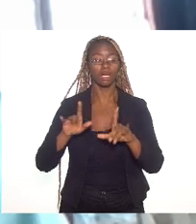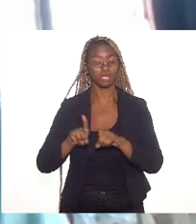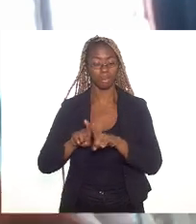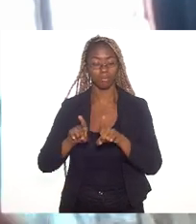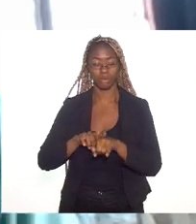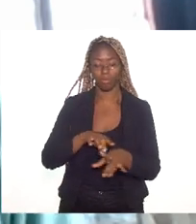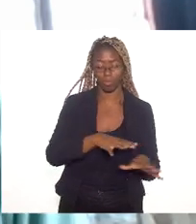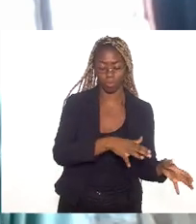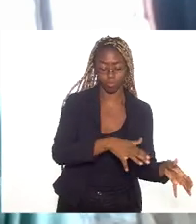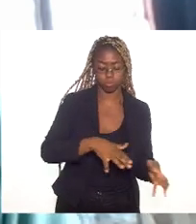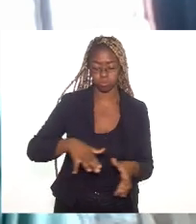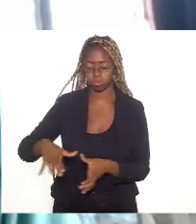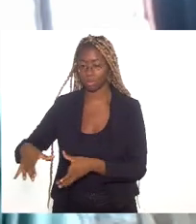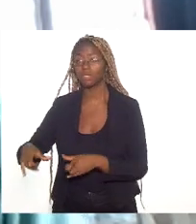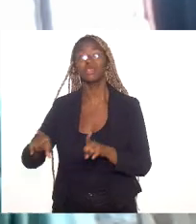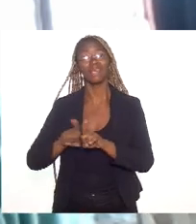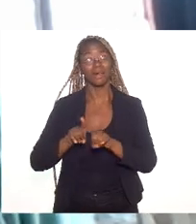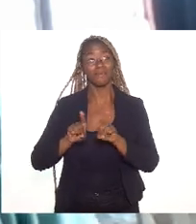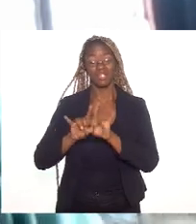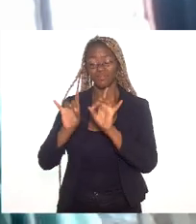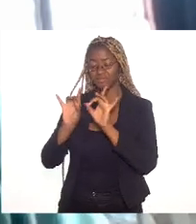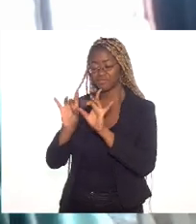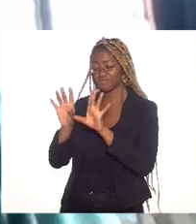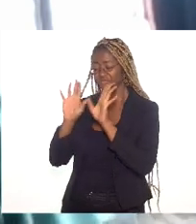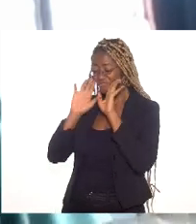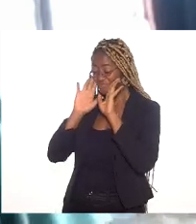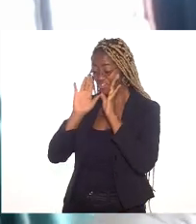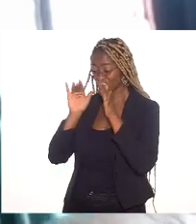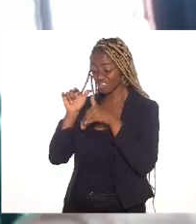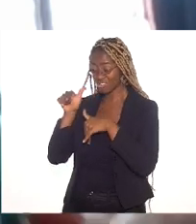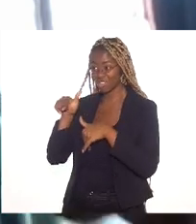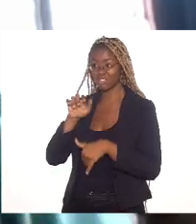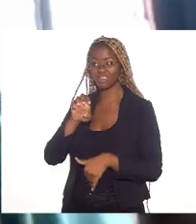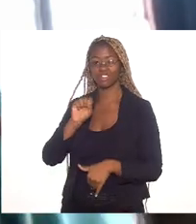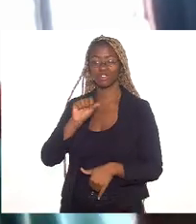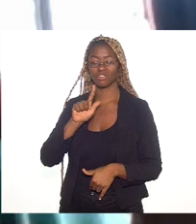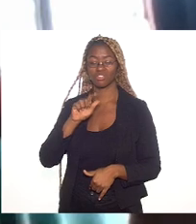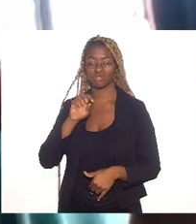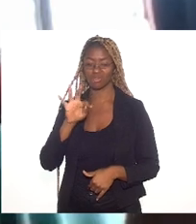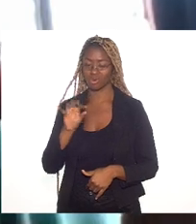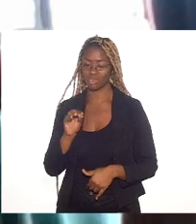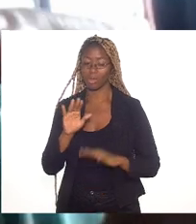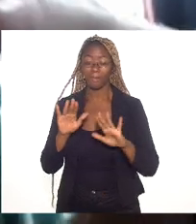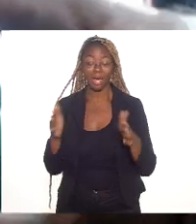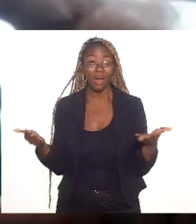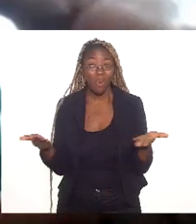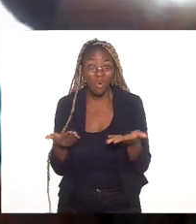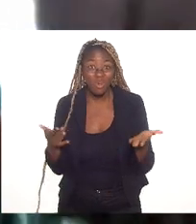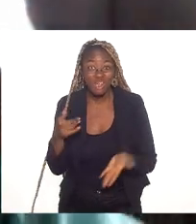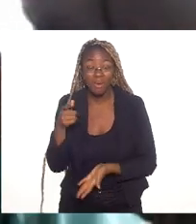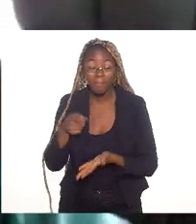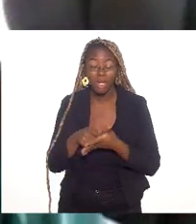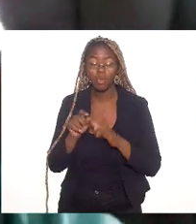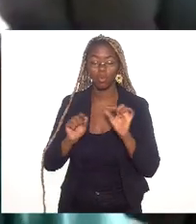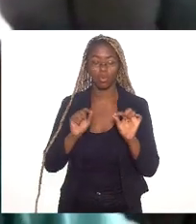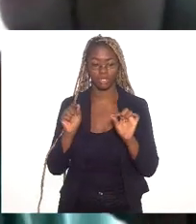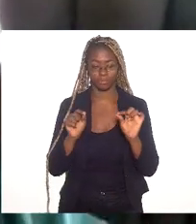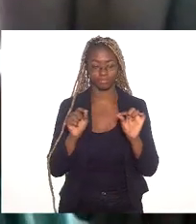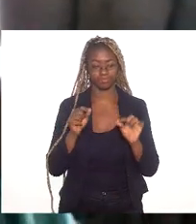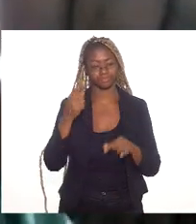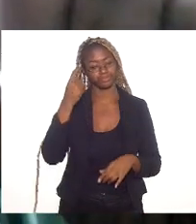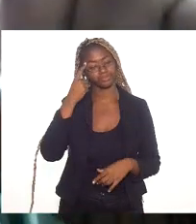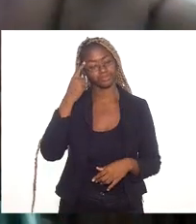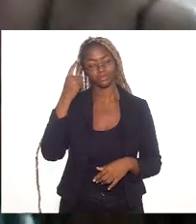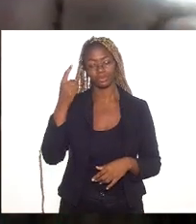fosse efetivamente do serviço de esgoto. Atualmente, a cobrança é a seguinte, ele supõe que